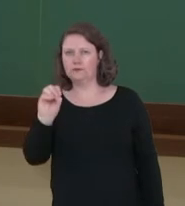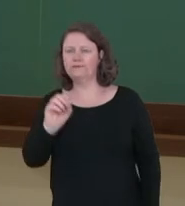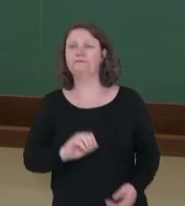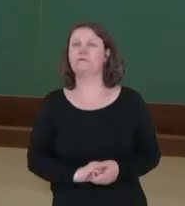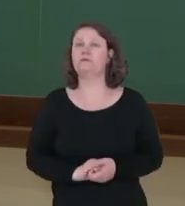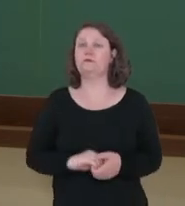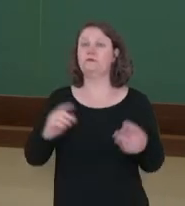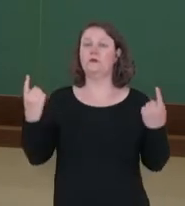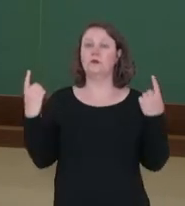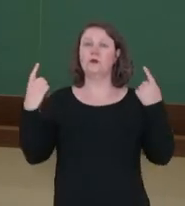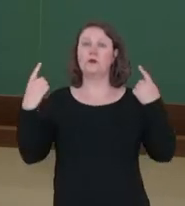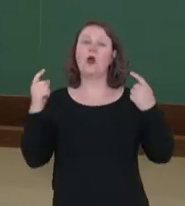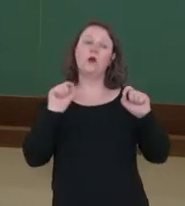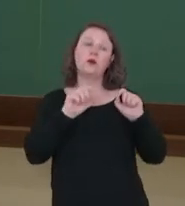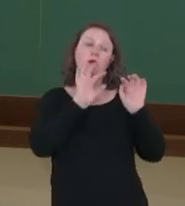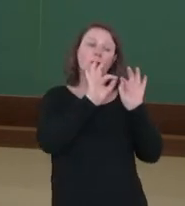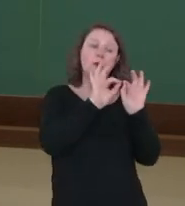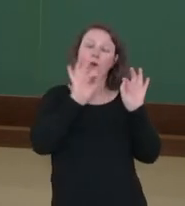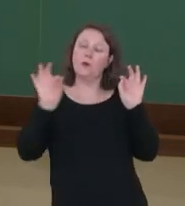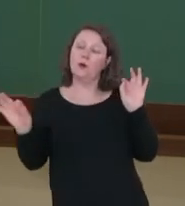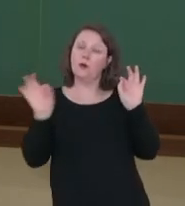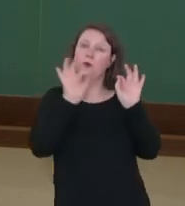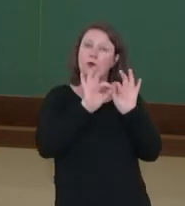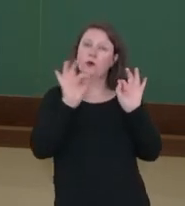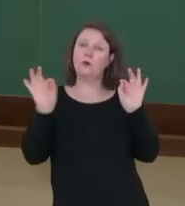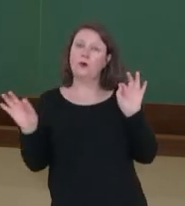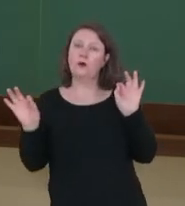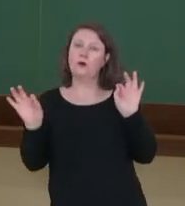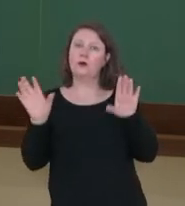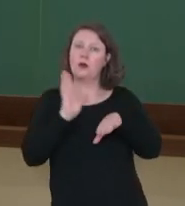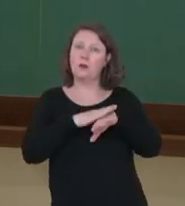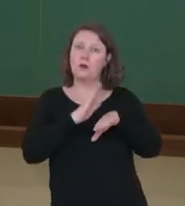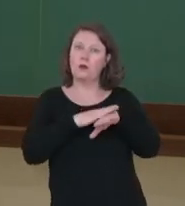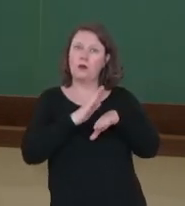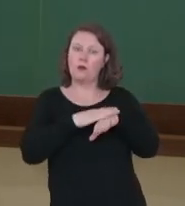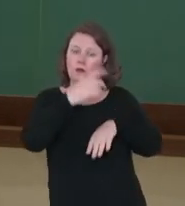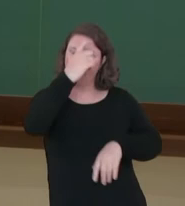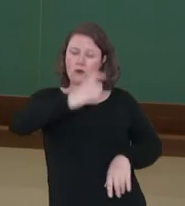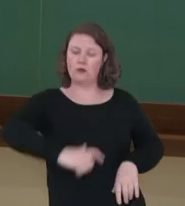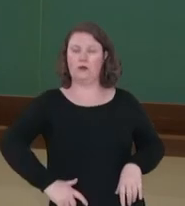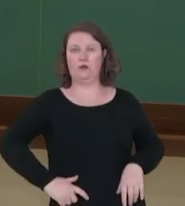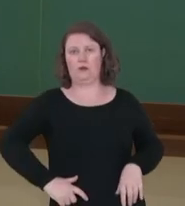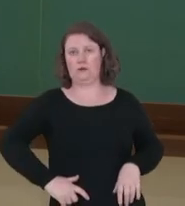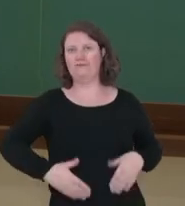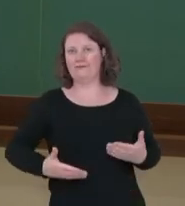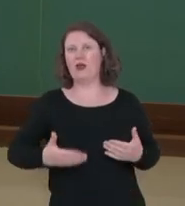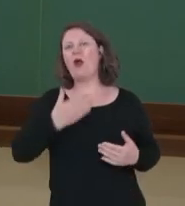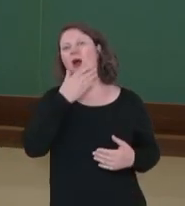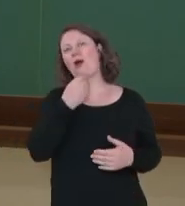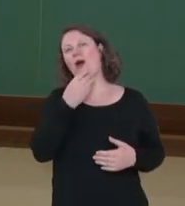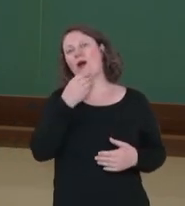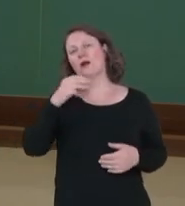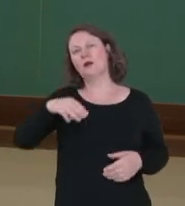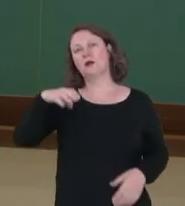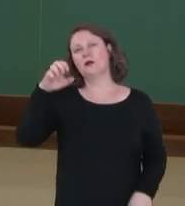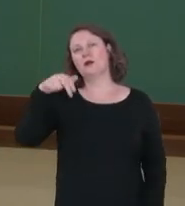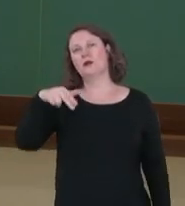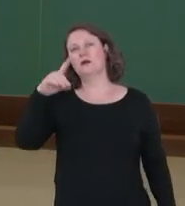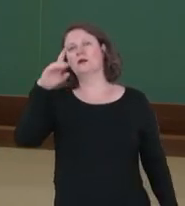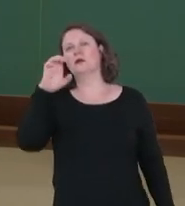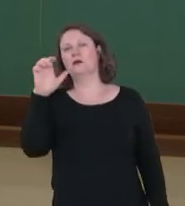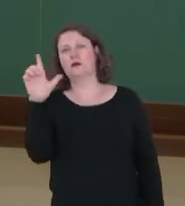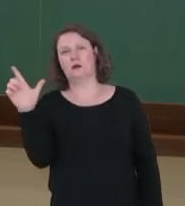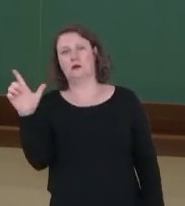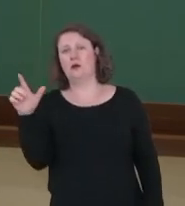polinização cruzada, ela está sendo manipulada. Manipulada por quem? Por Mendel, tá? Não é o natural.